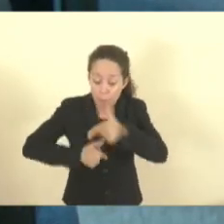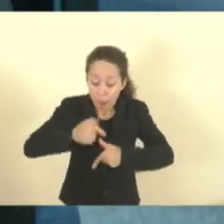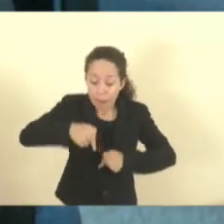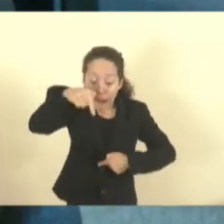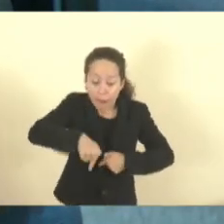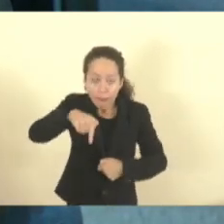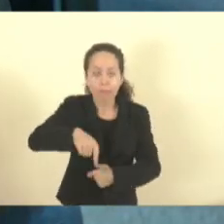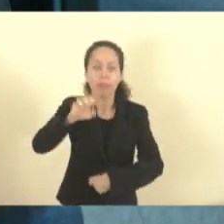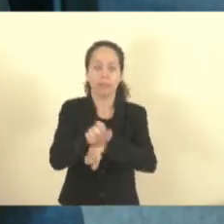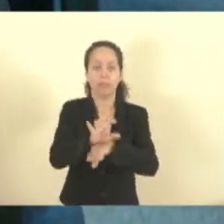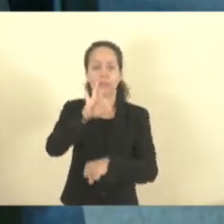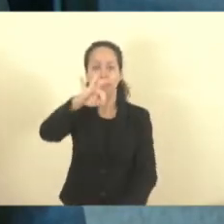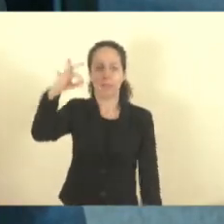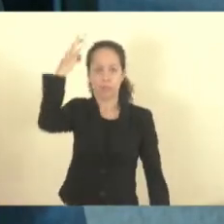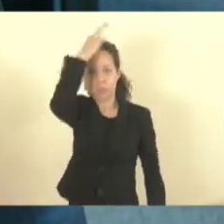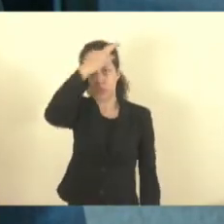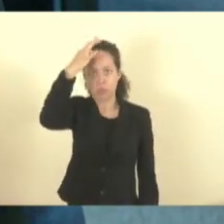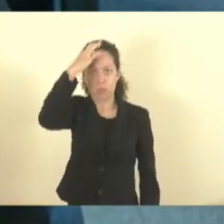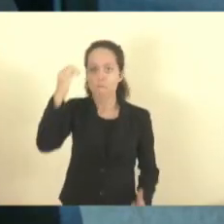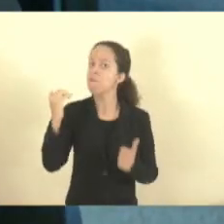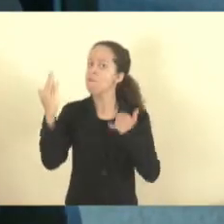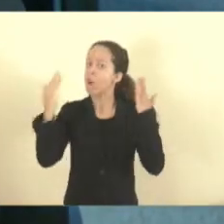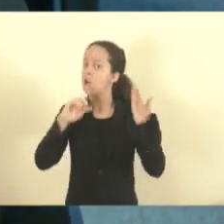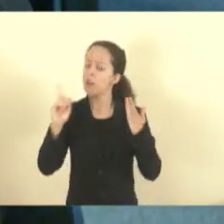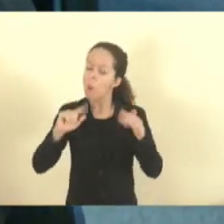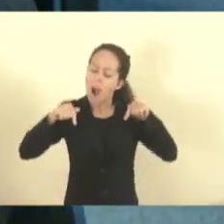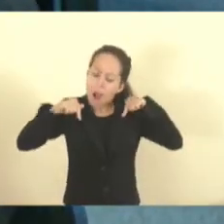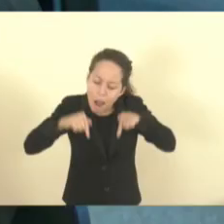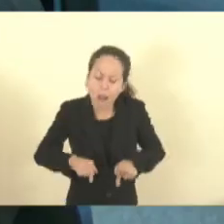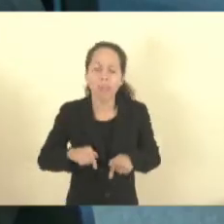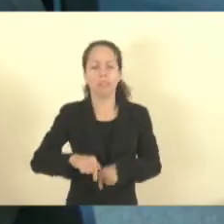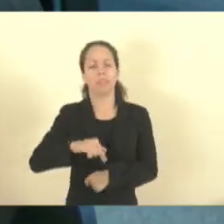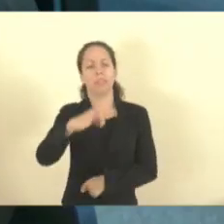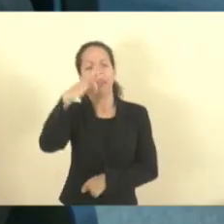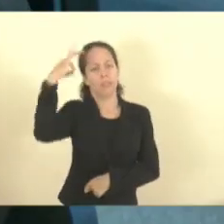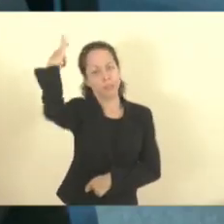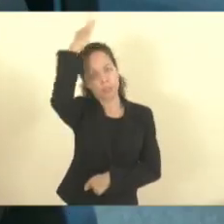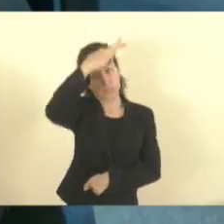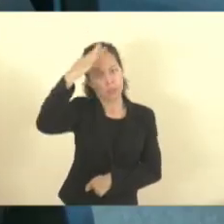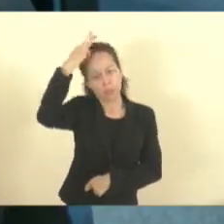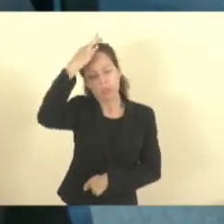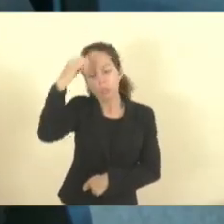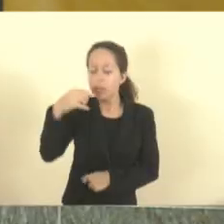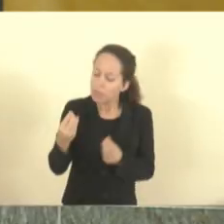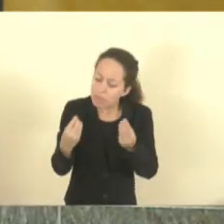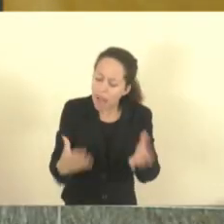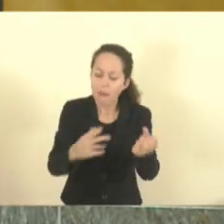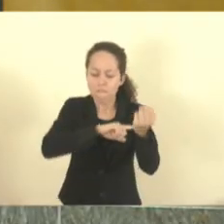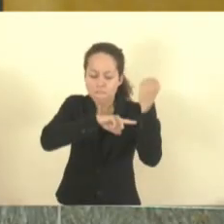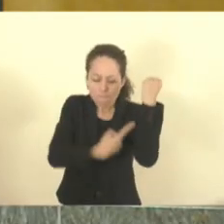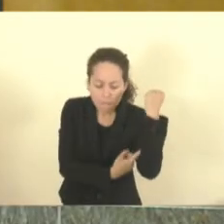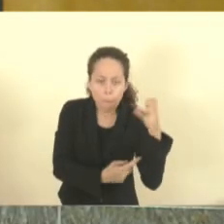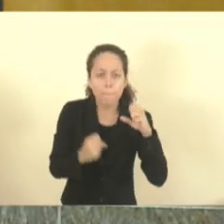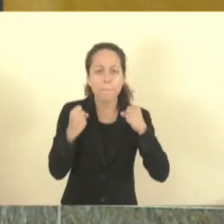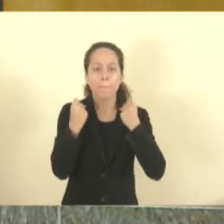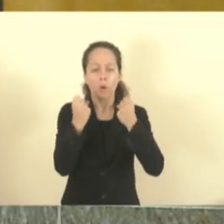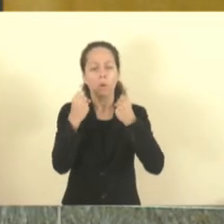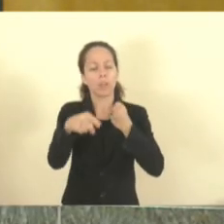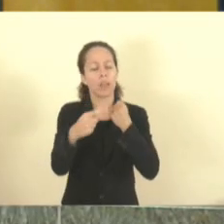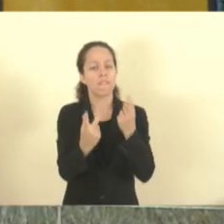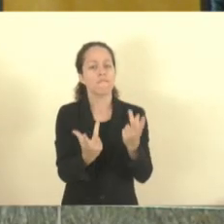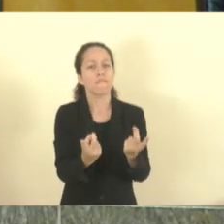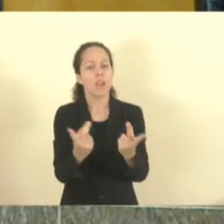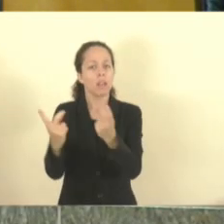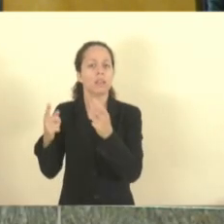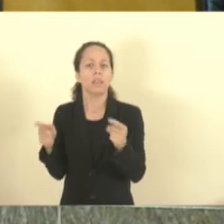venda com a mesma condição de competitividade que o produtor de fora daqui, deputado Danilo. Obrigado. Muito obrigado, deputado Thiago. Passaremos agora o item item 3,